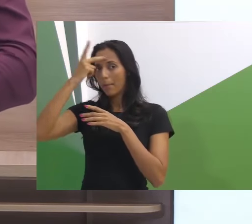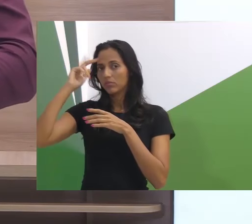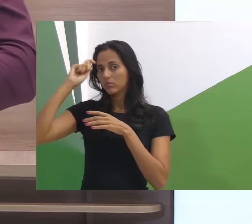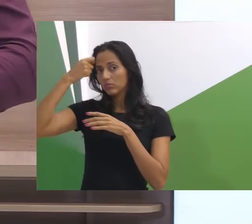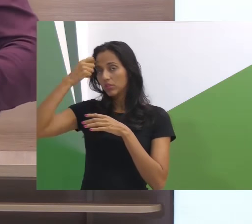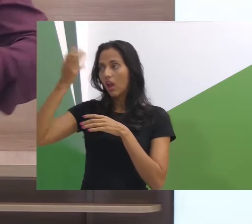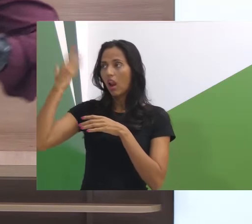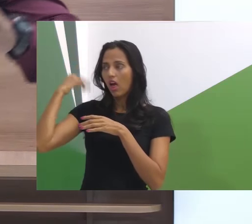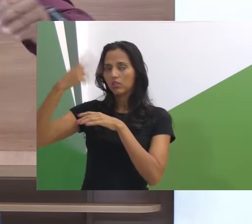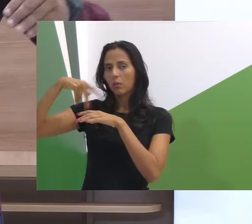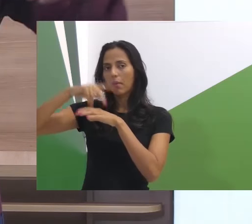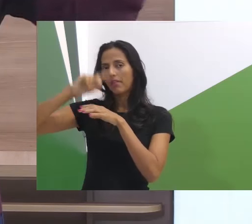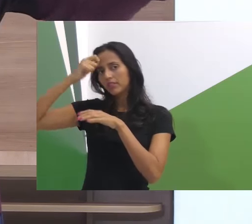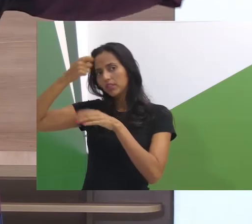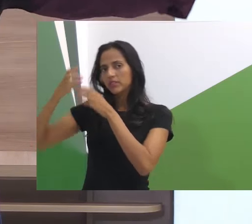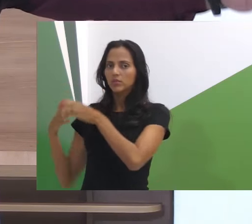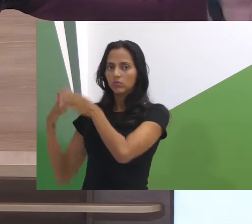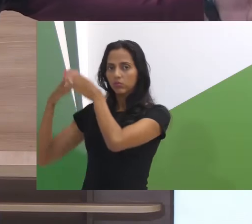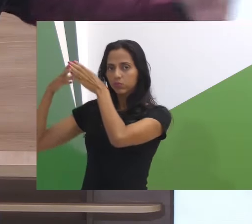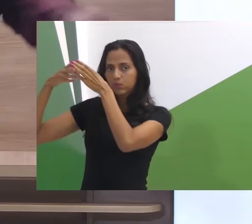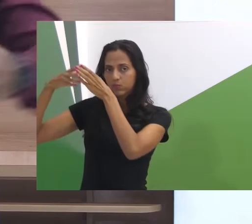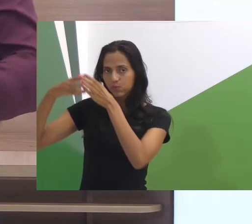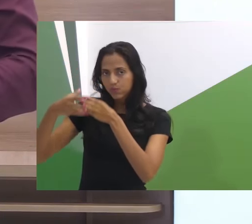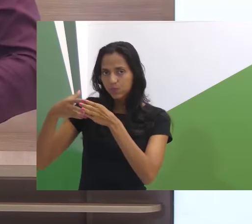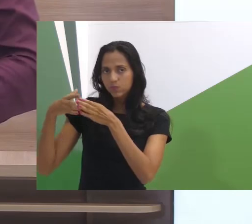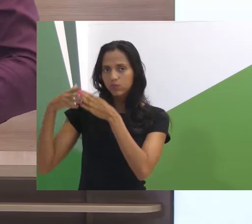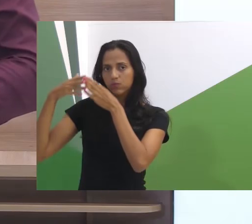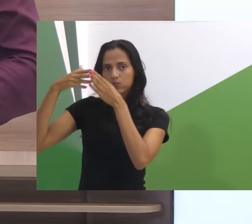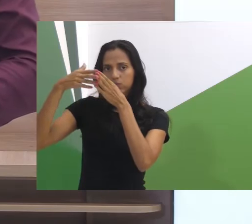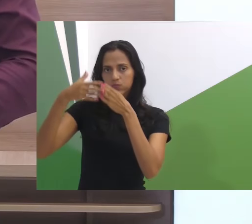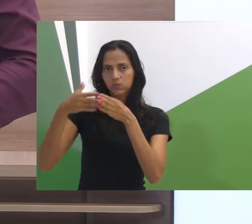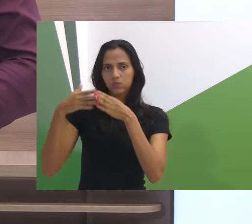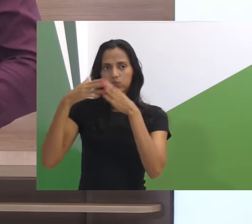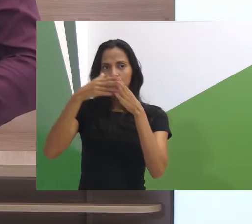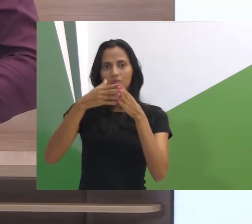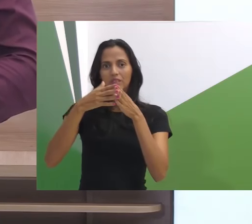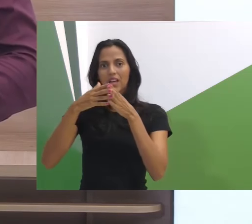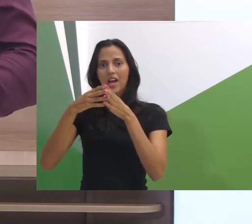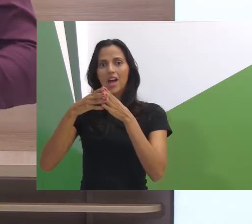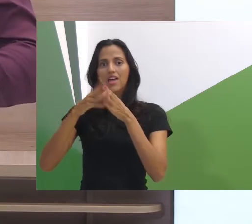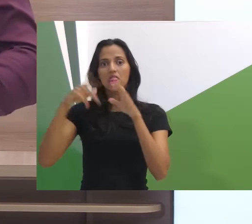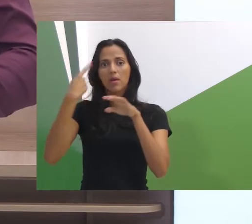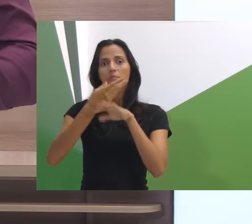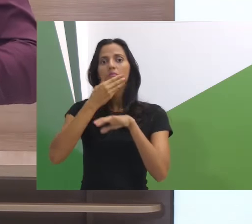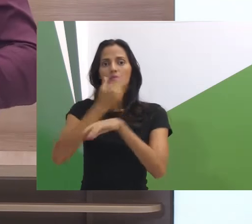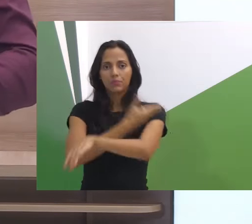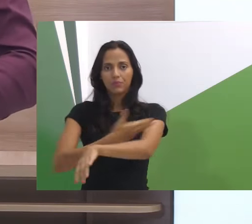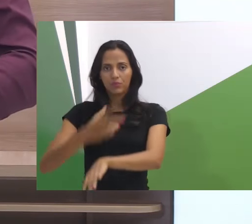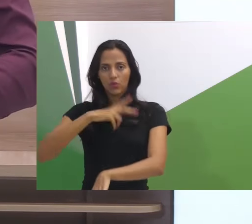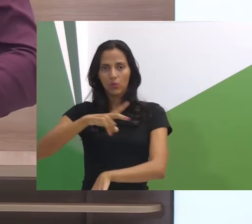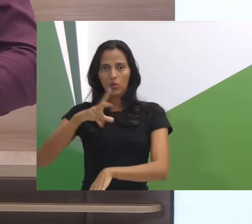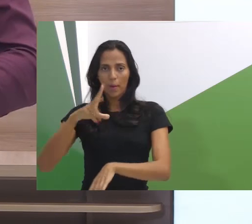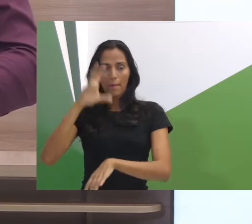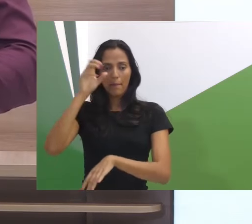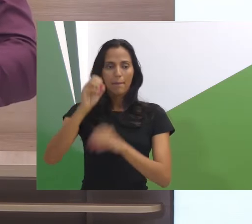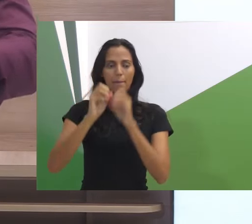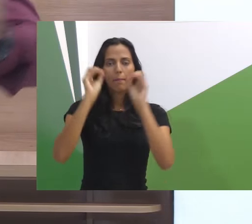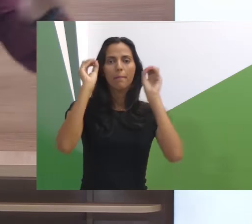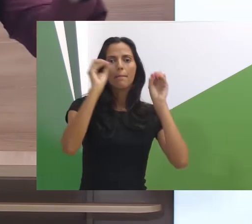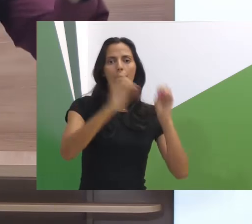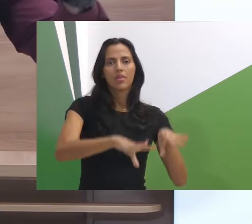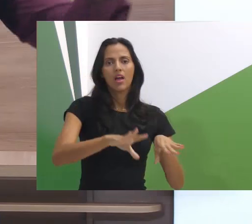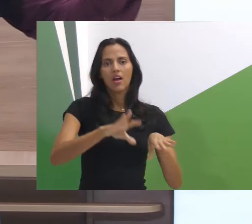para que eles fossem levados para as colônias europeias para trabalho. Então, isso causou o quê? Causou um